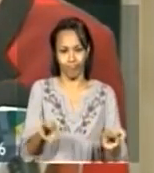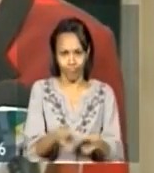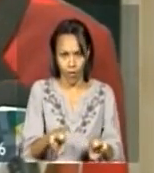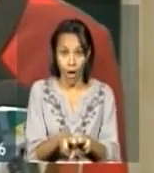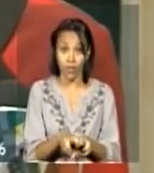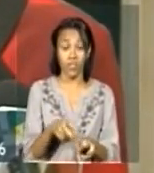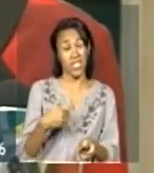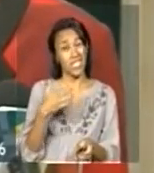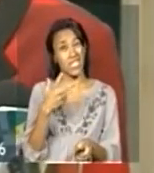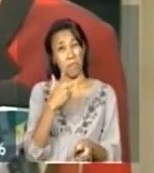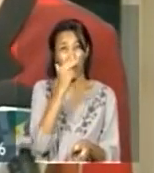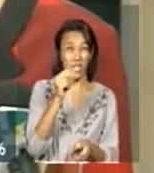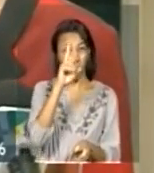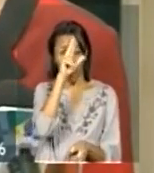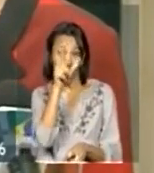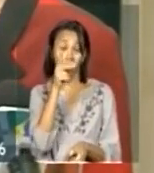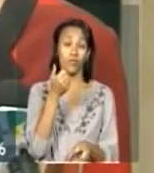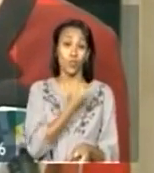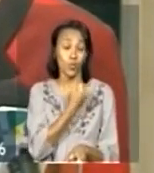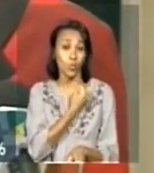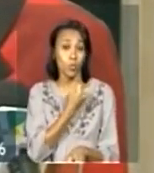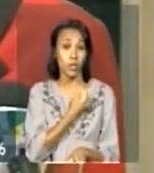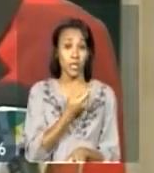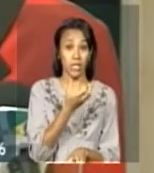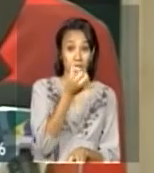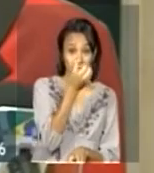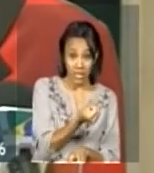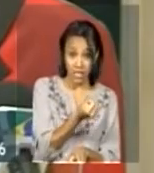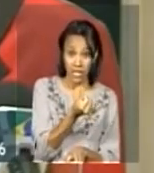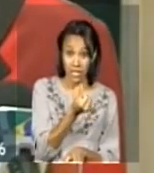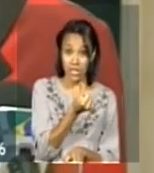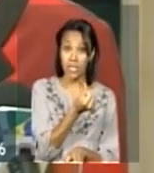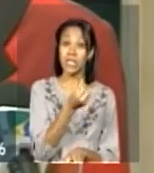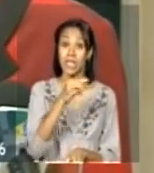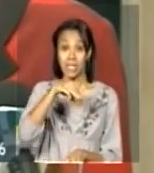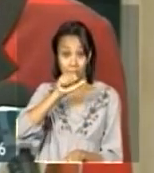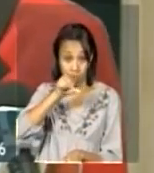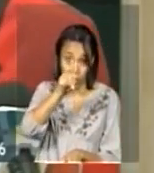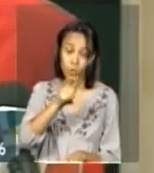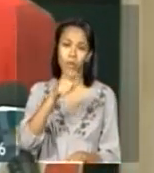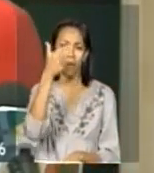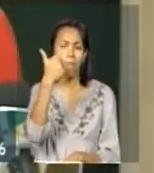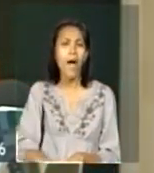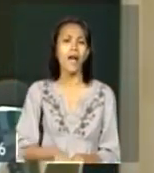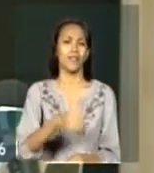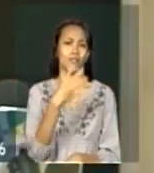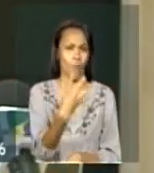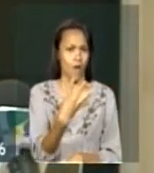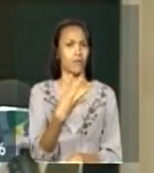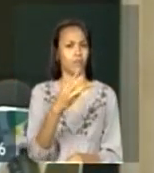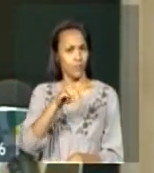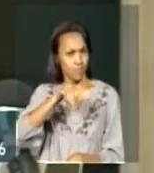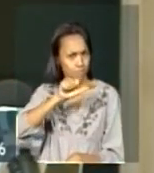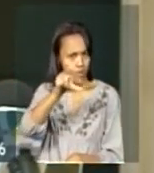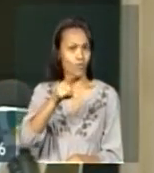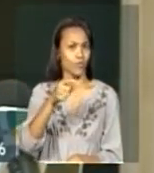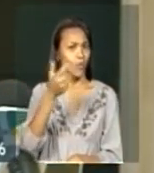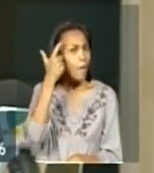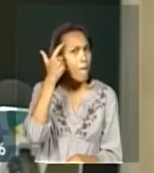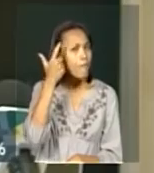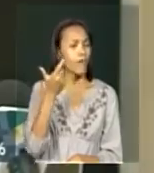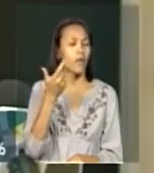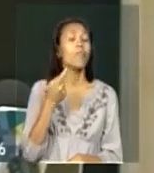não me engano e se eu não tô trocando os números, nós cobriremos 6.000 e construiremos 4.000 novas. Tô falando aqui de memória. Isso